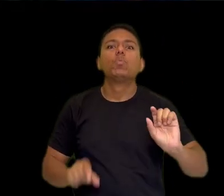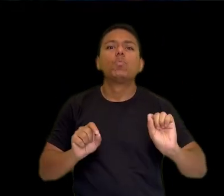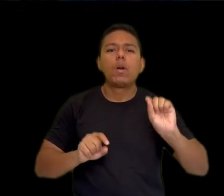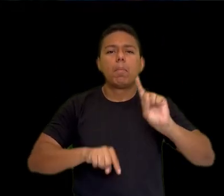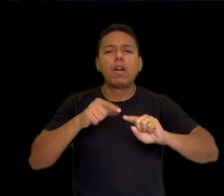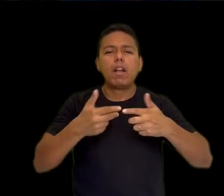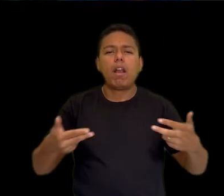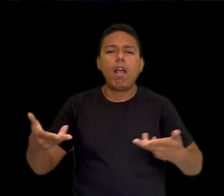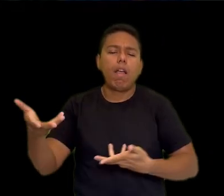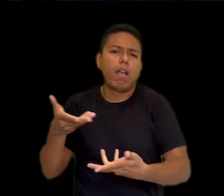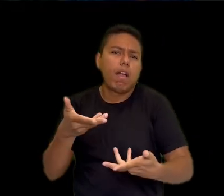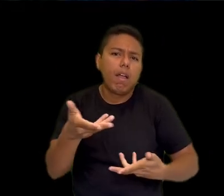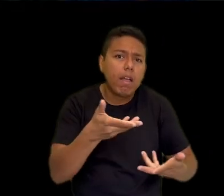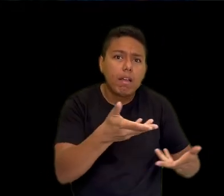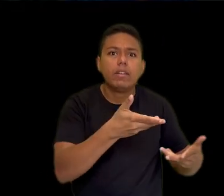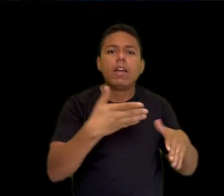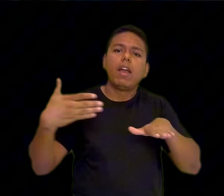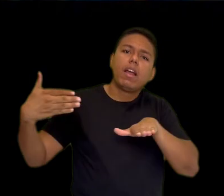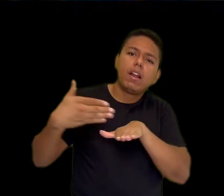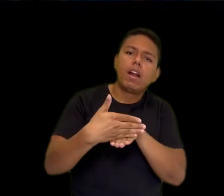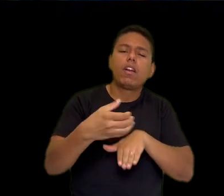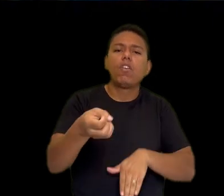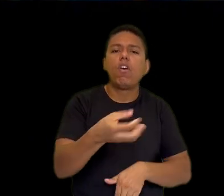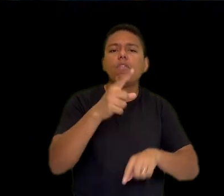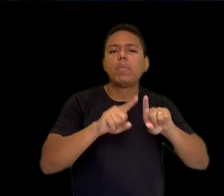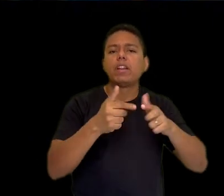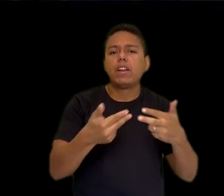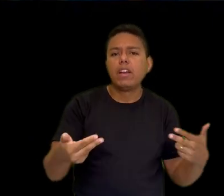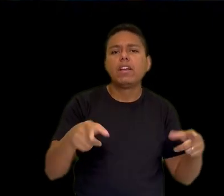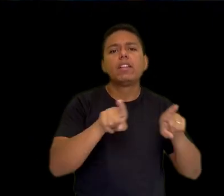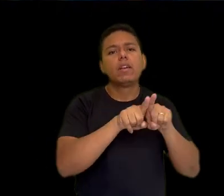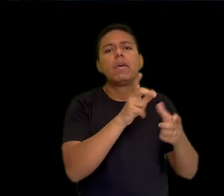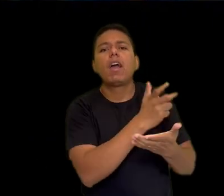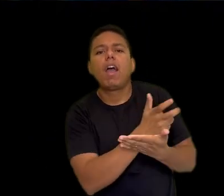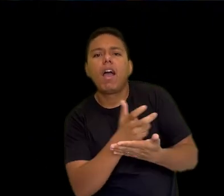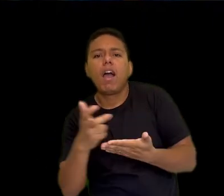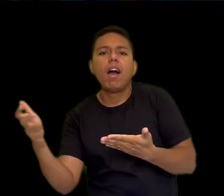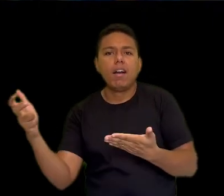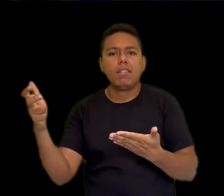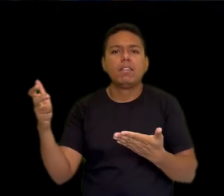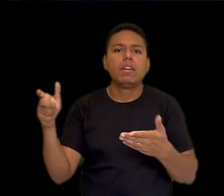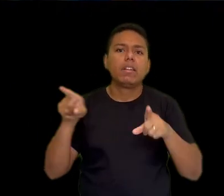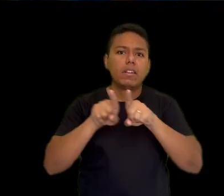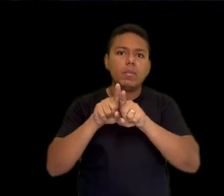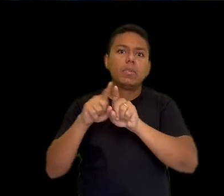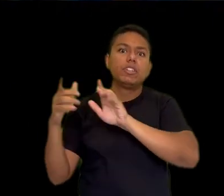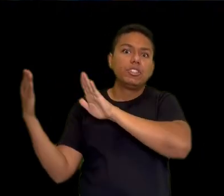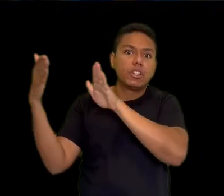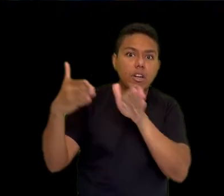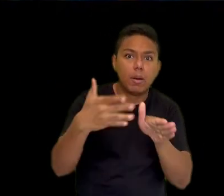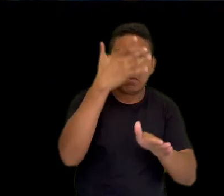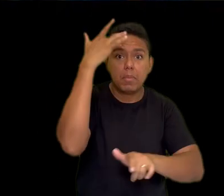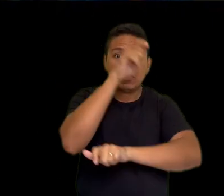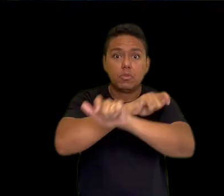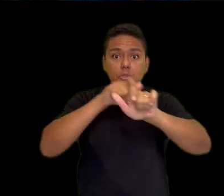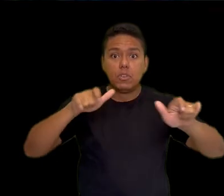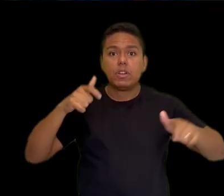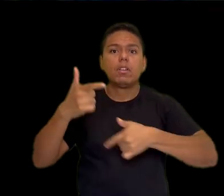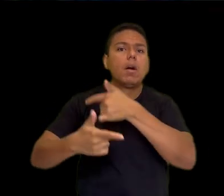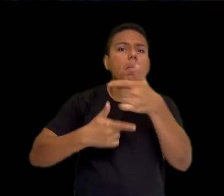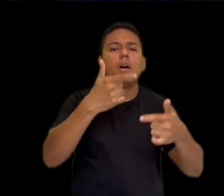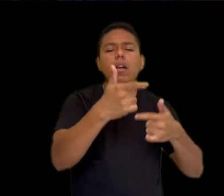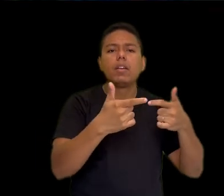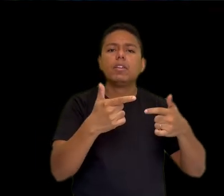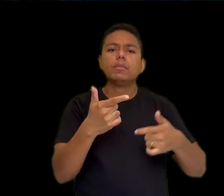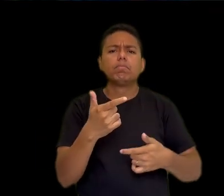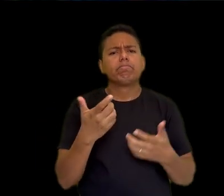de mercadorias, tanto para a entrada de mercadorias no país, quanto para a saída, também para a chegada de mão de obra no país. E o que se queria era